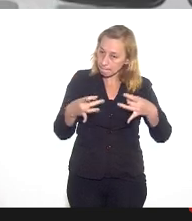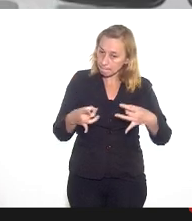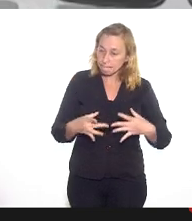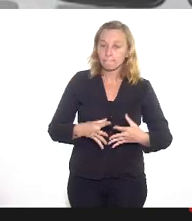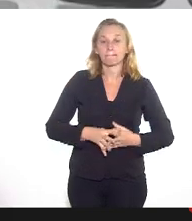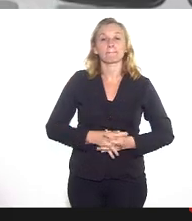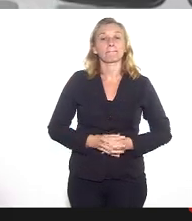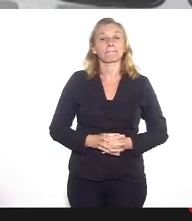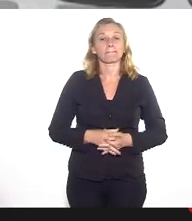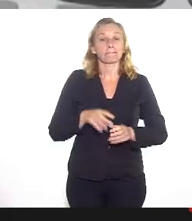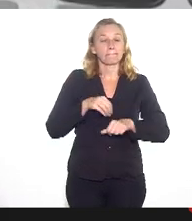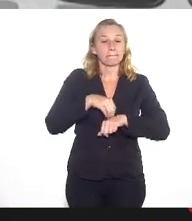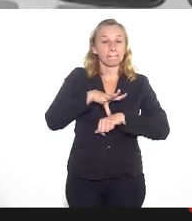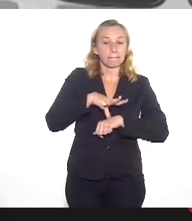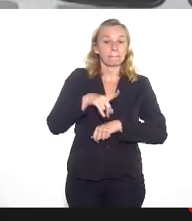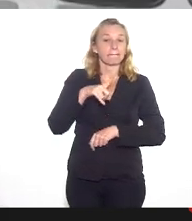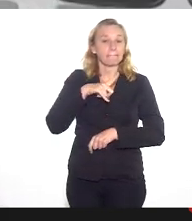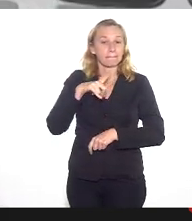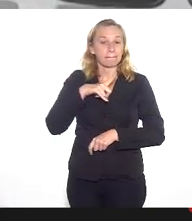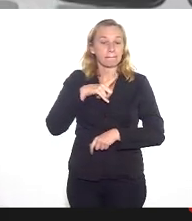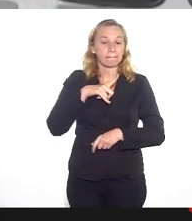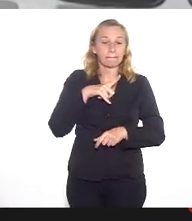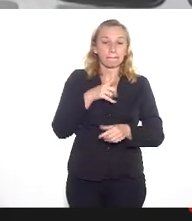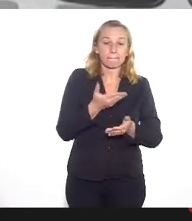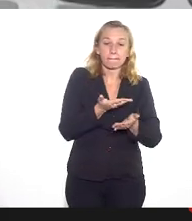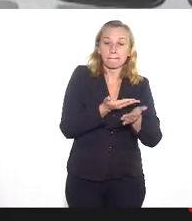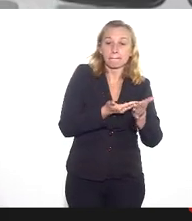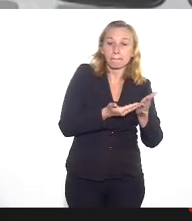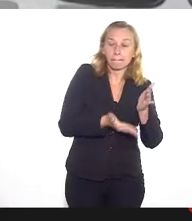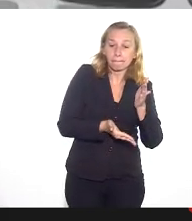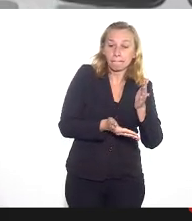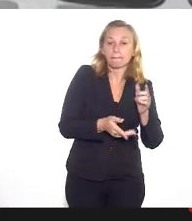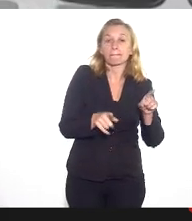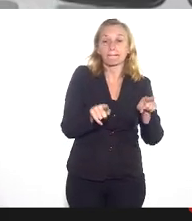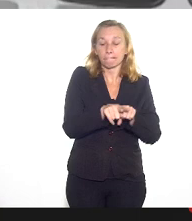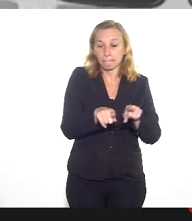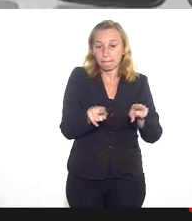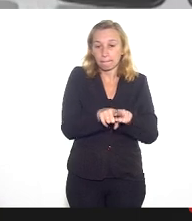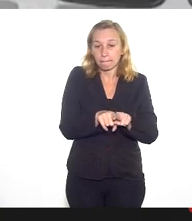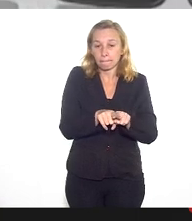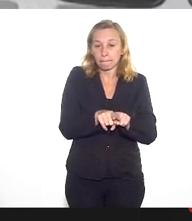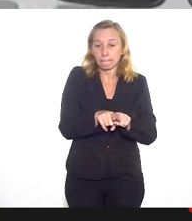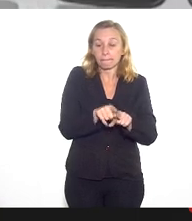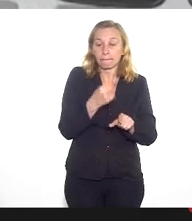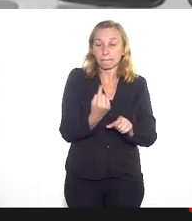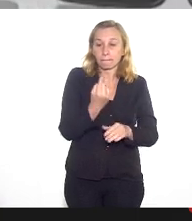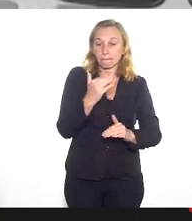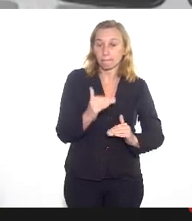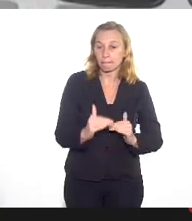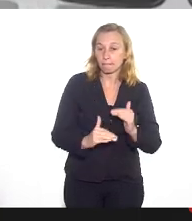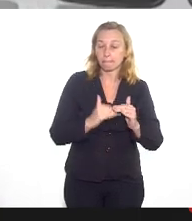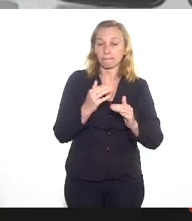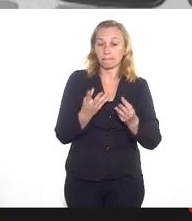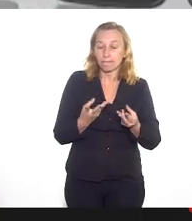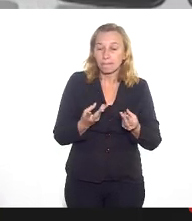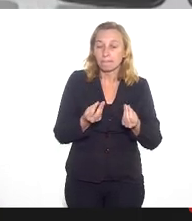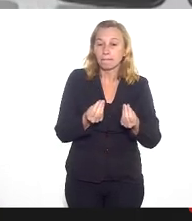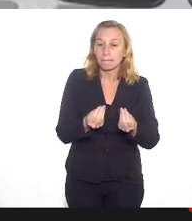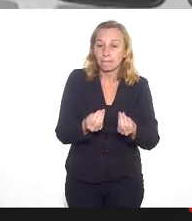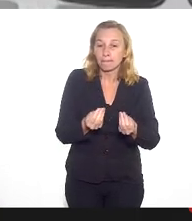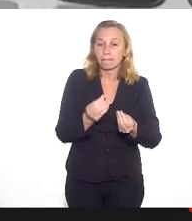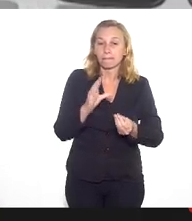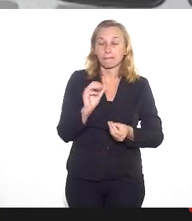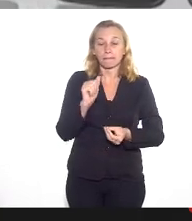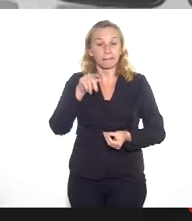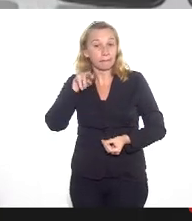e indicar que houve uma queda também decorrente de um processo de apreciação do câmbio, né,